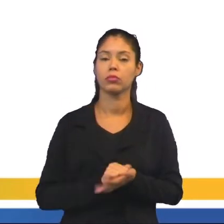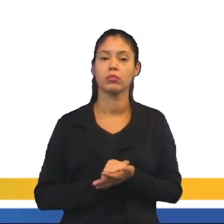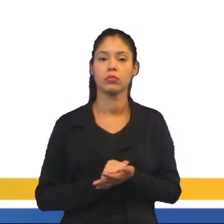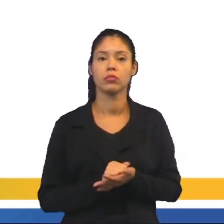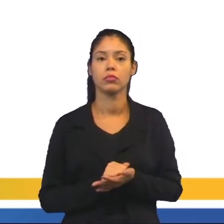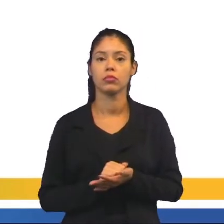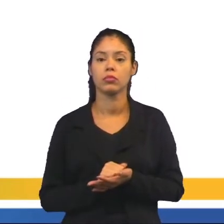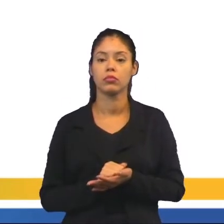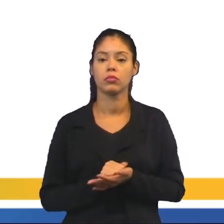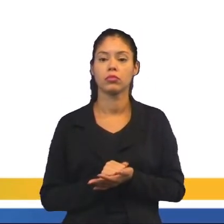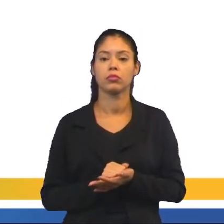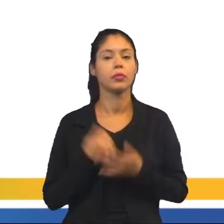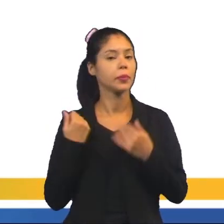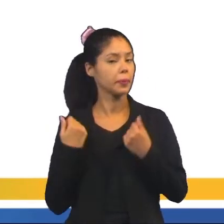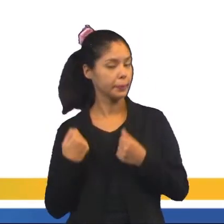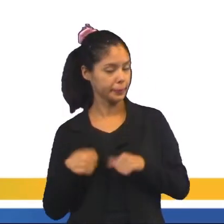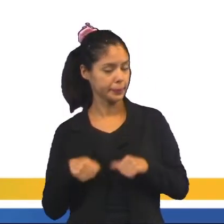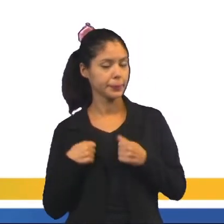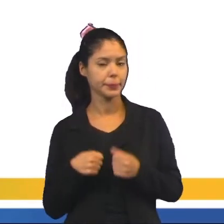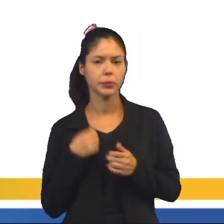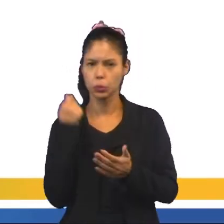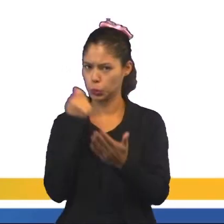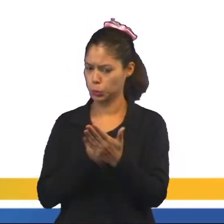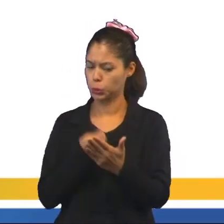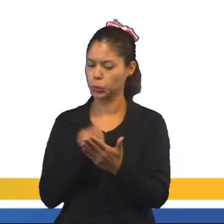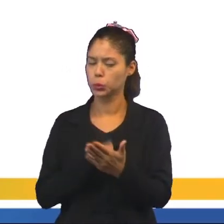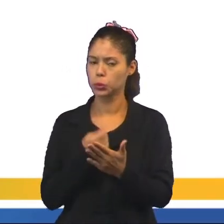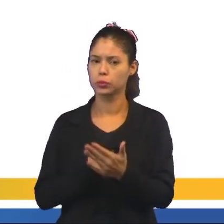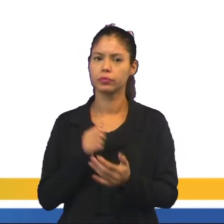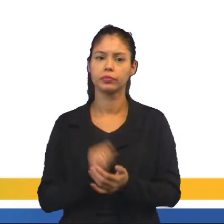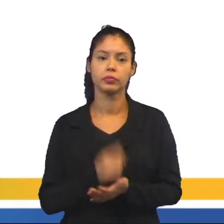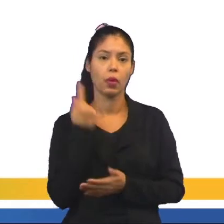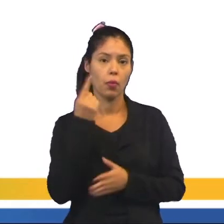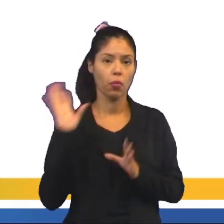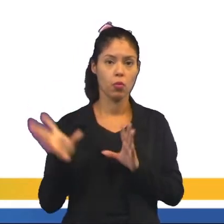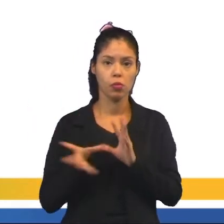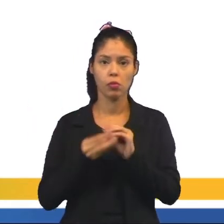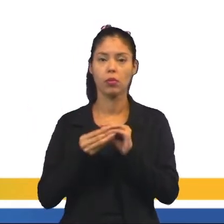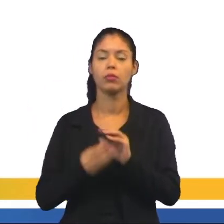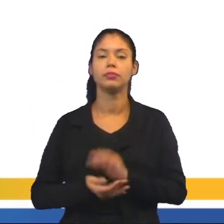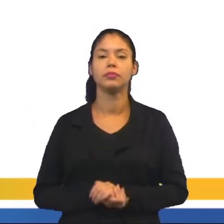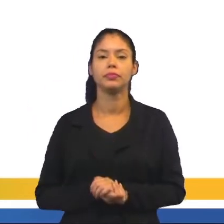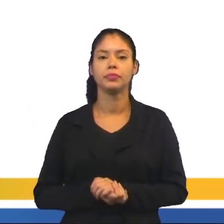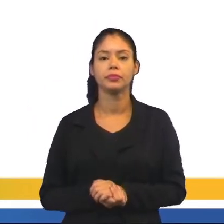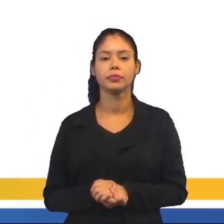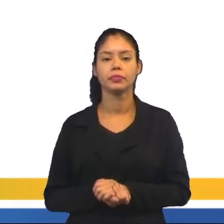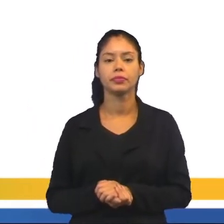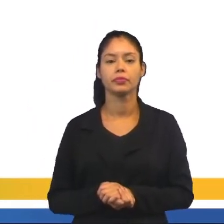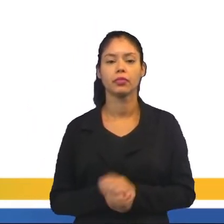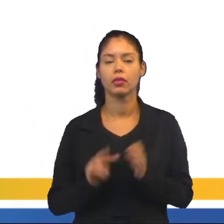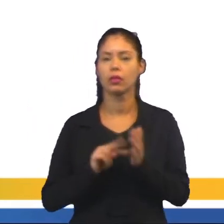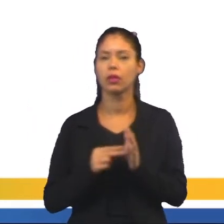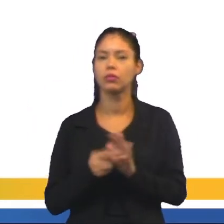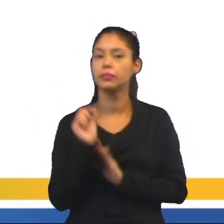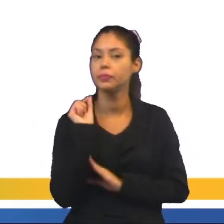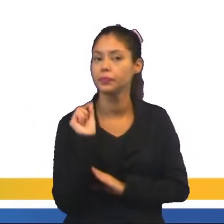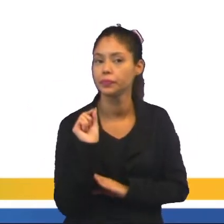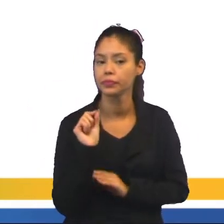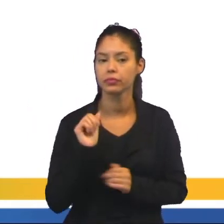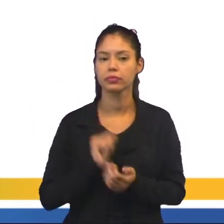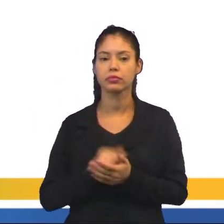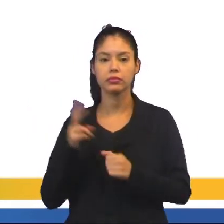né eles precisam né Obrigatoriamente de um complemento tá se quer dizer o que